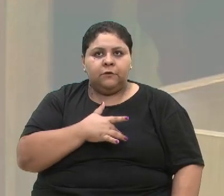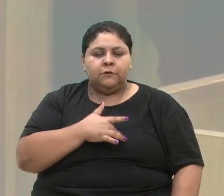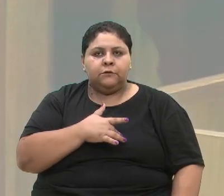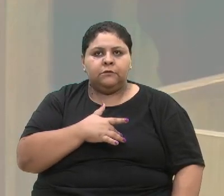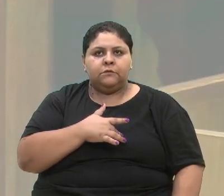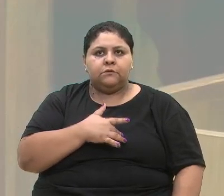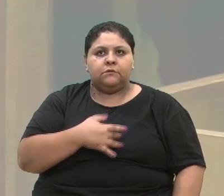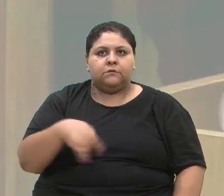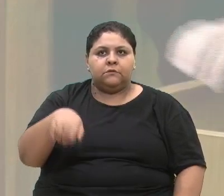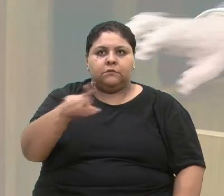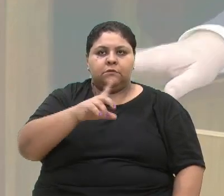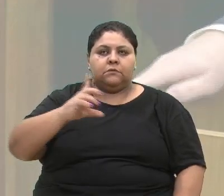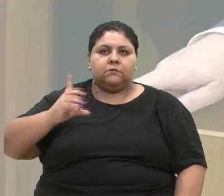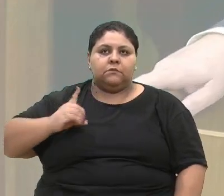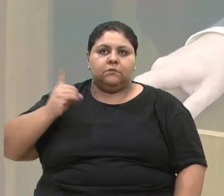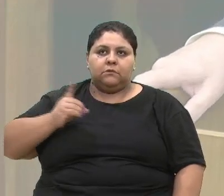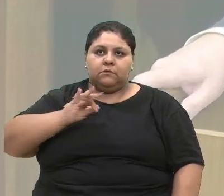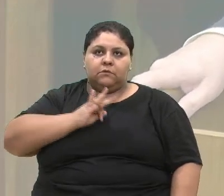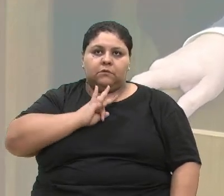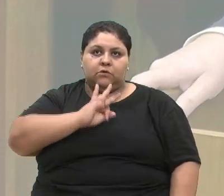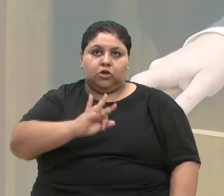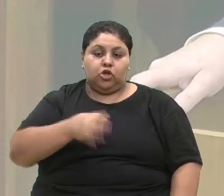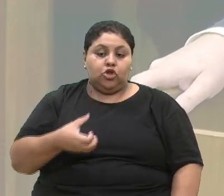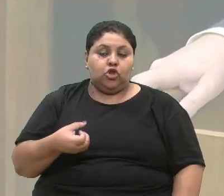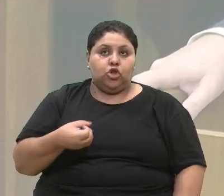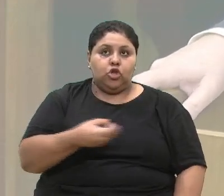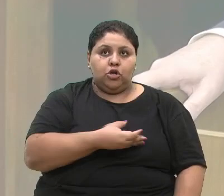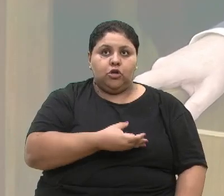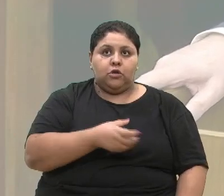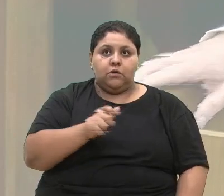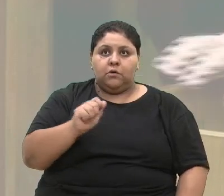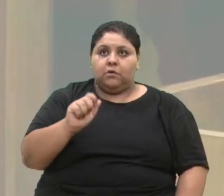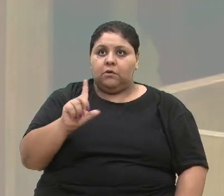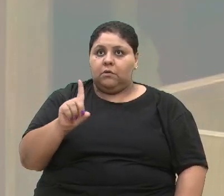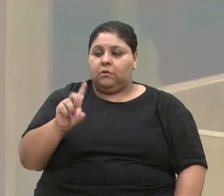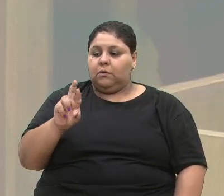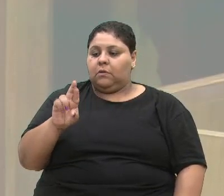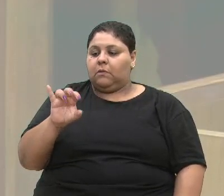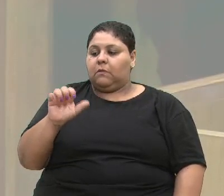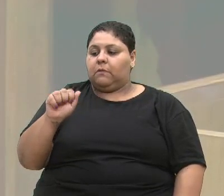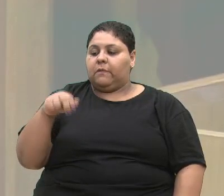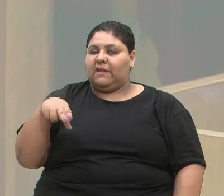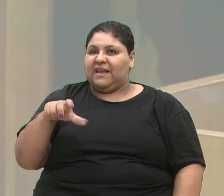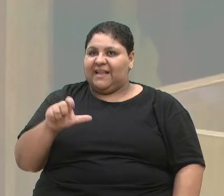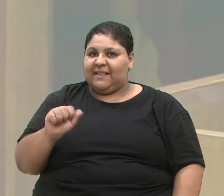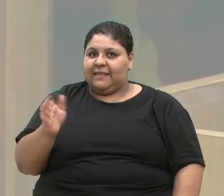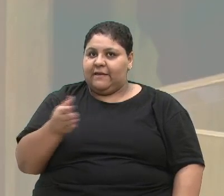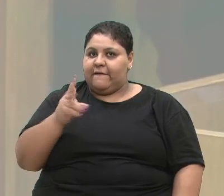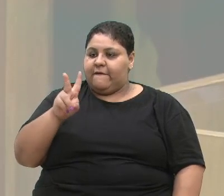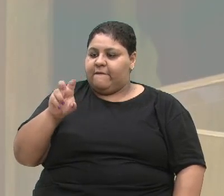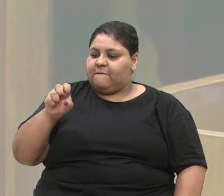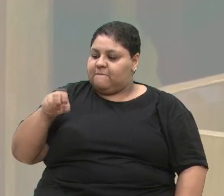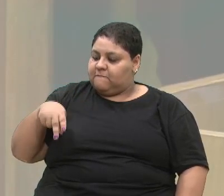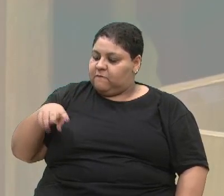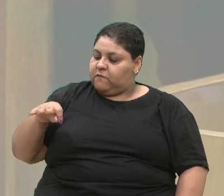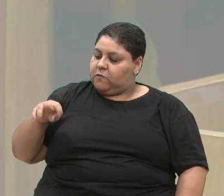A nossa deputada federal do Partido Novo, Adriana Ventura, aprovou a